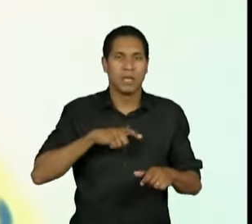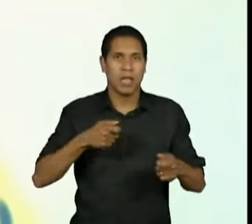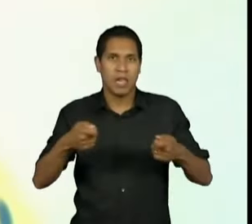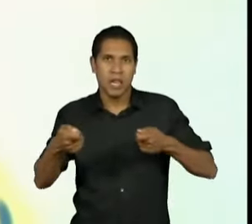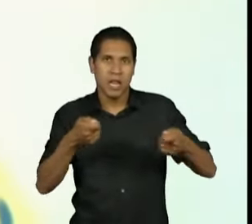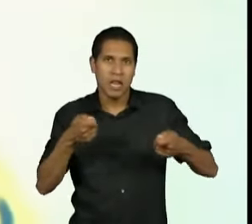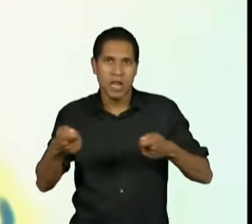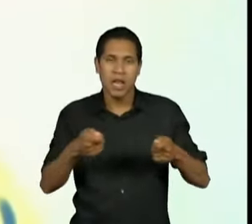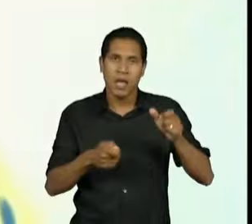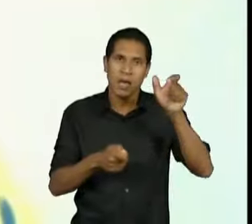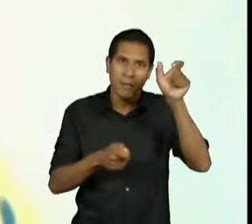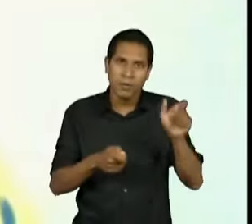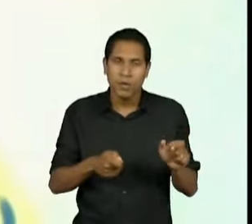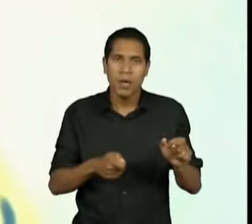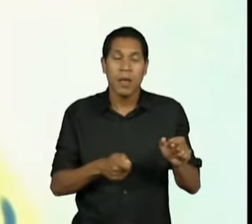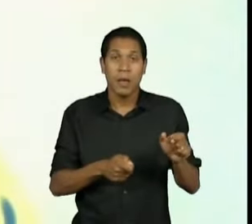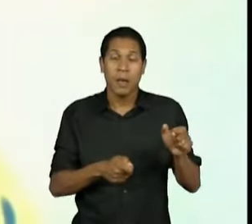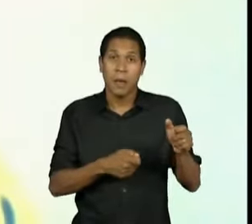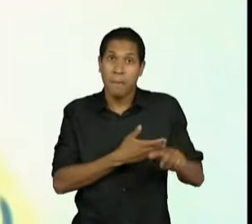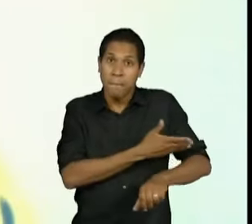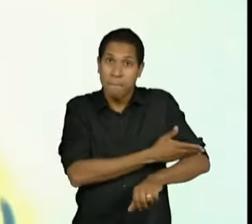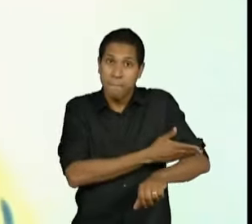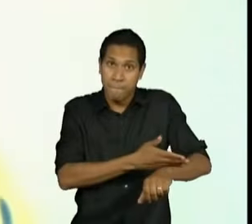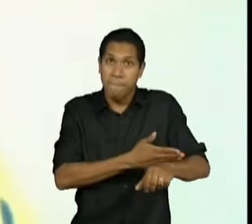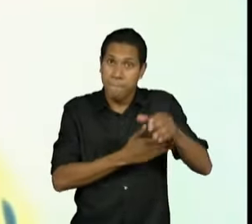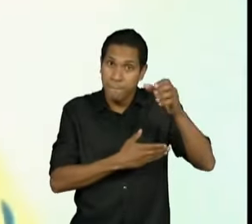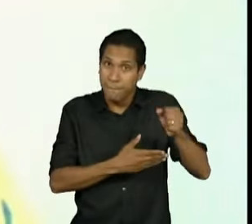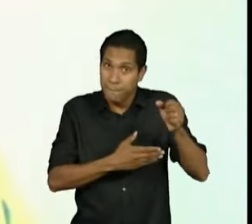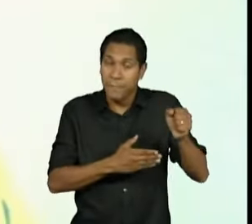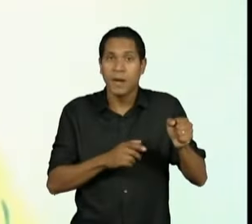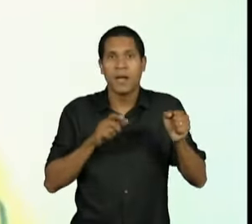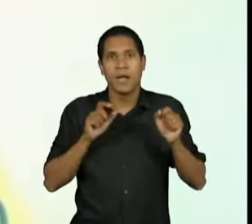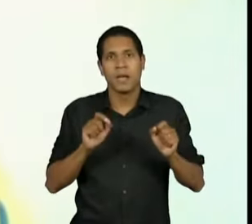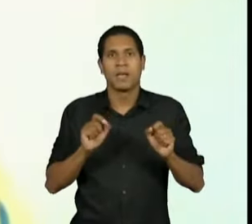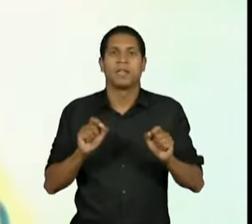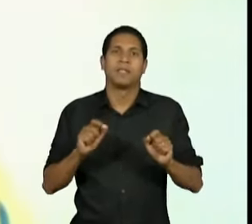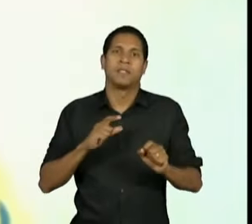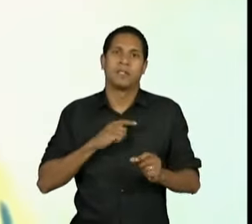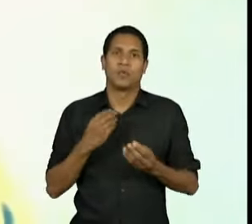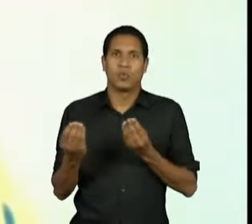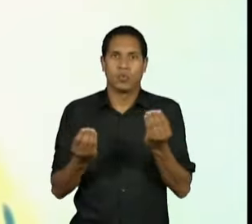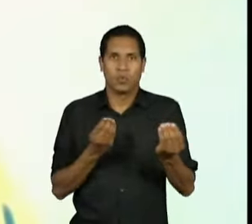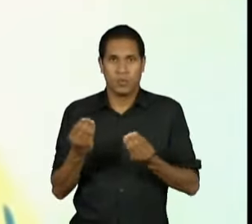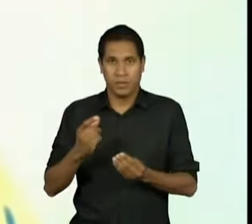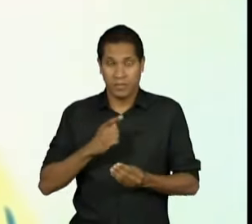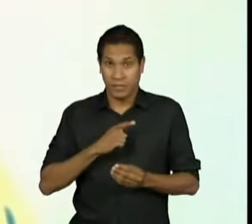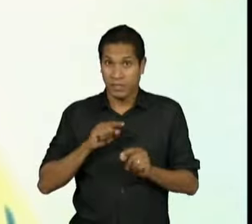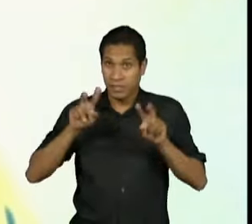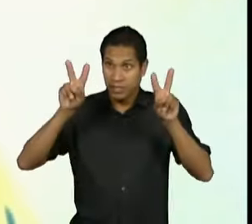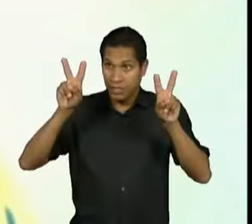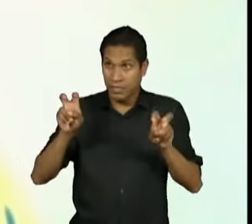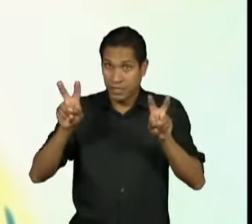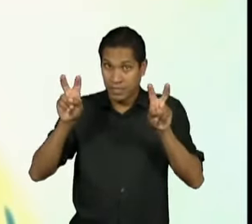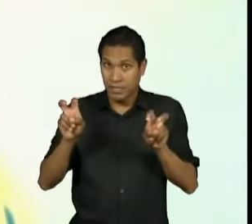os brancos, isso faz com que a questão racial ela